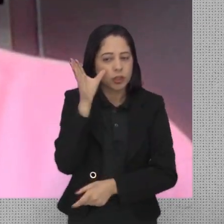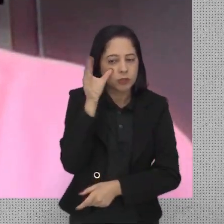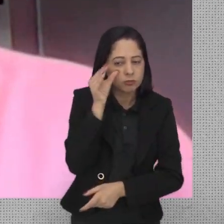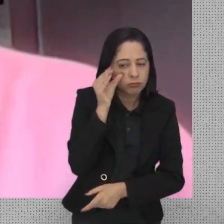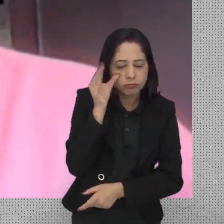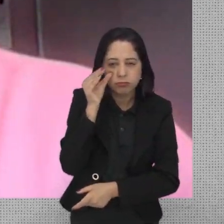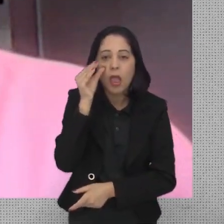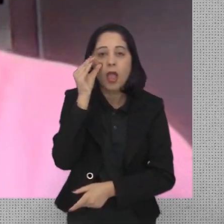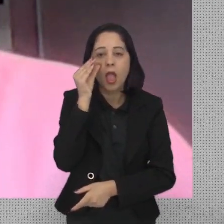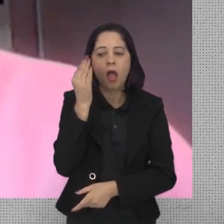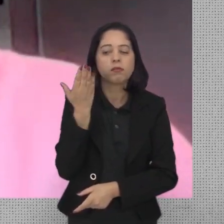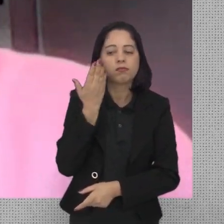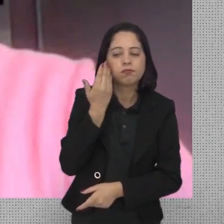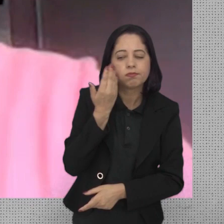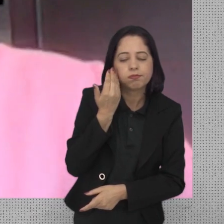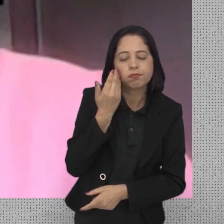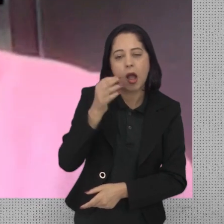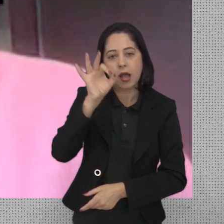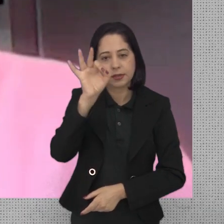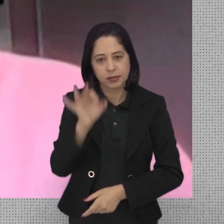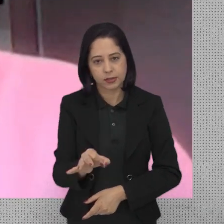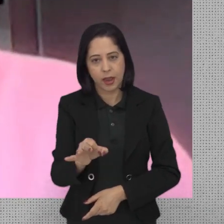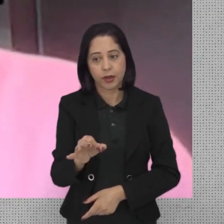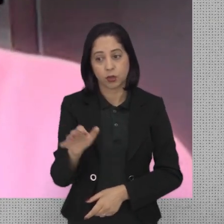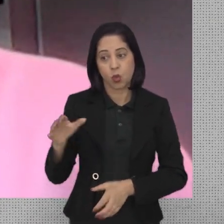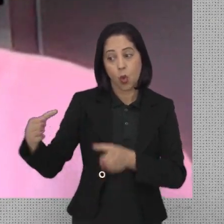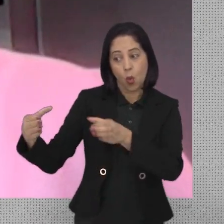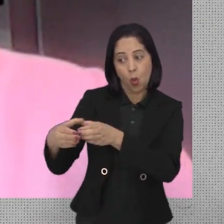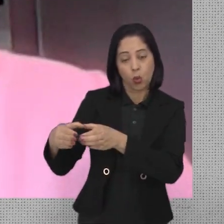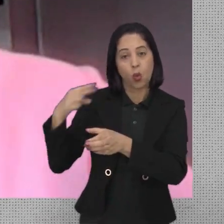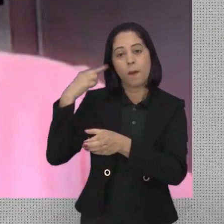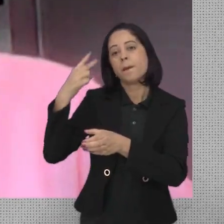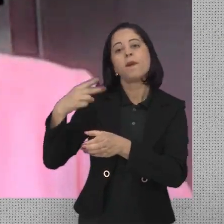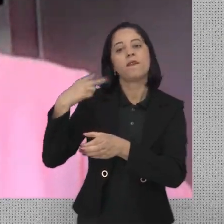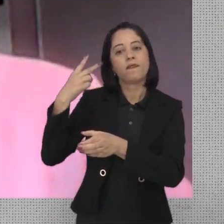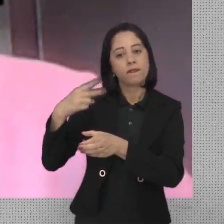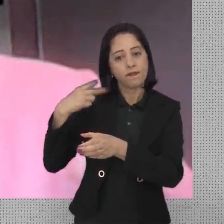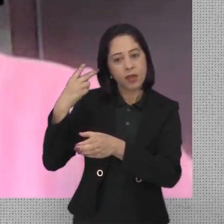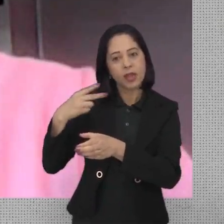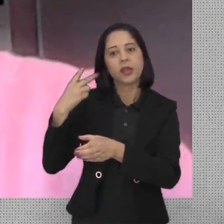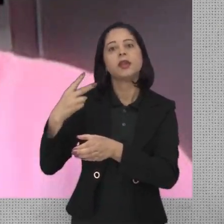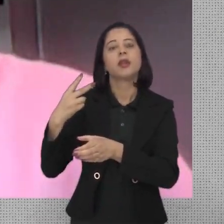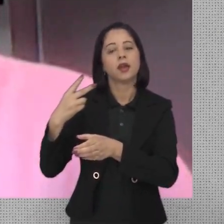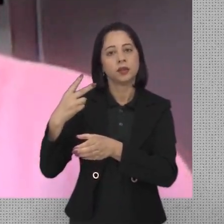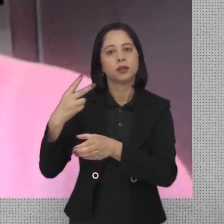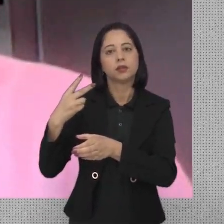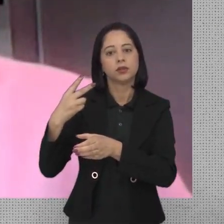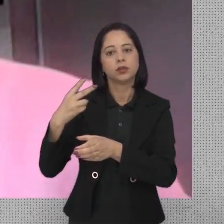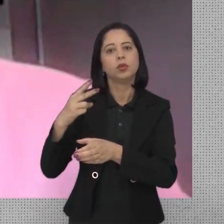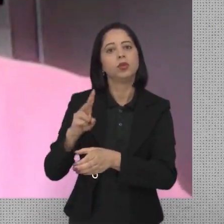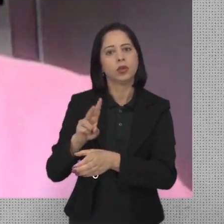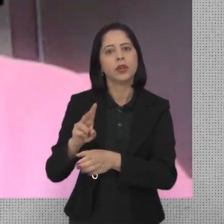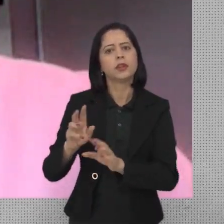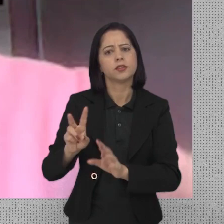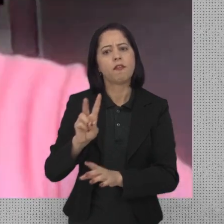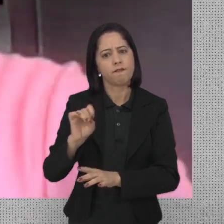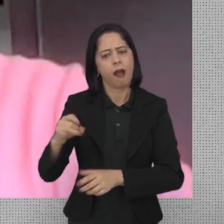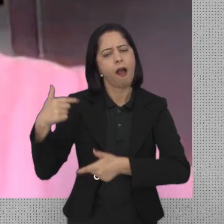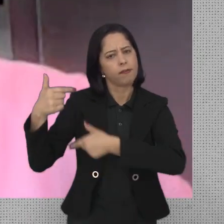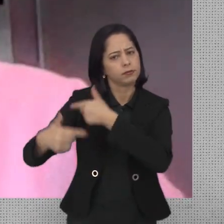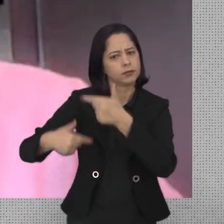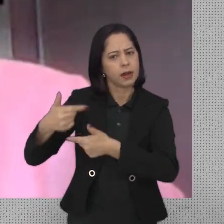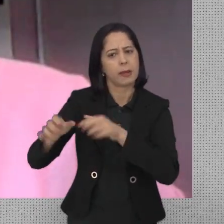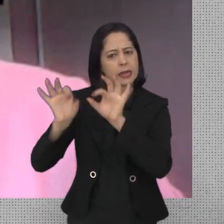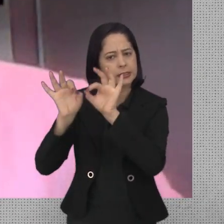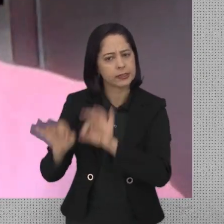os executores desses serviços, no caso os vereadores, vão saber, olha, tudo que a gente faz tem gente olhando. Então você toma mais